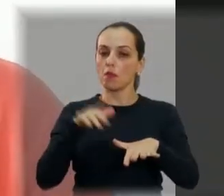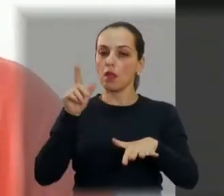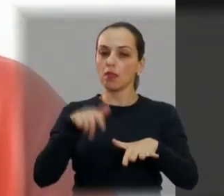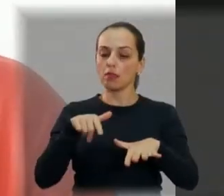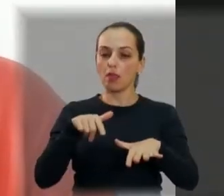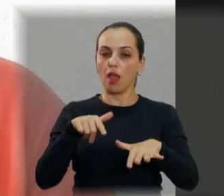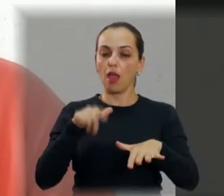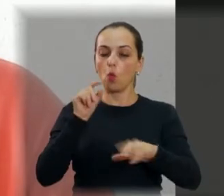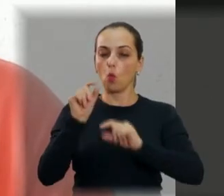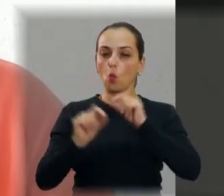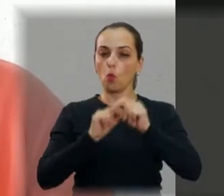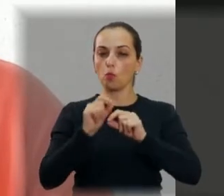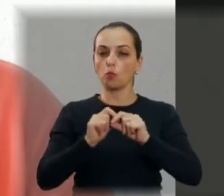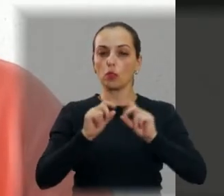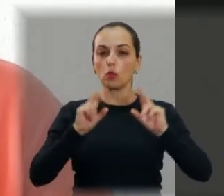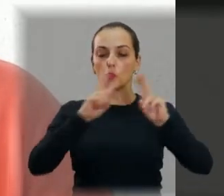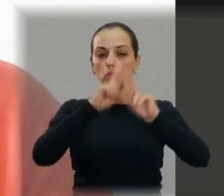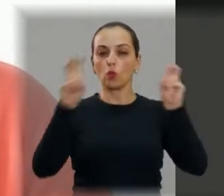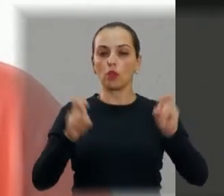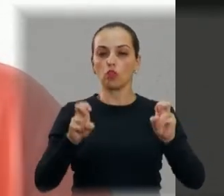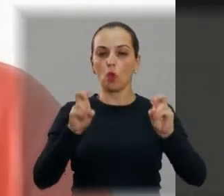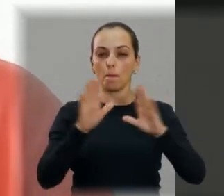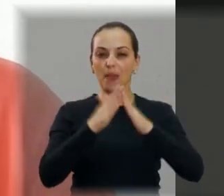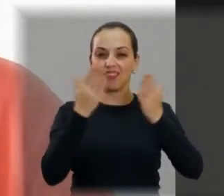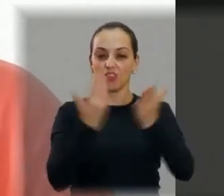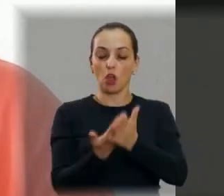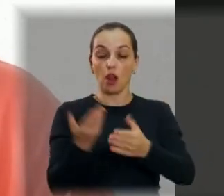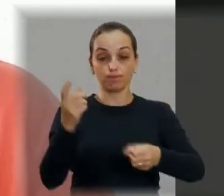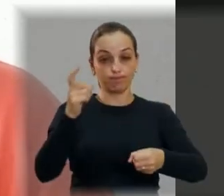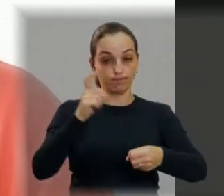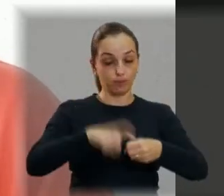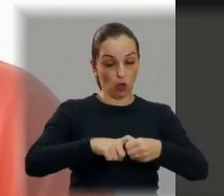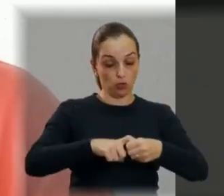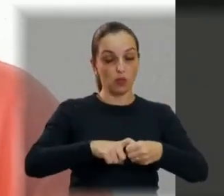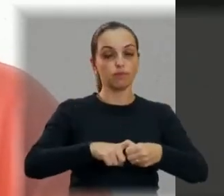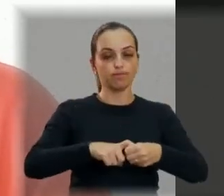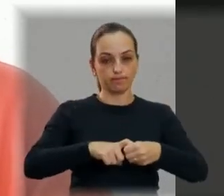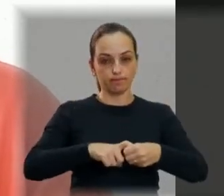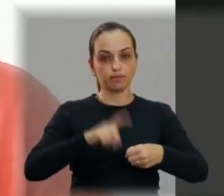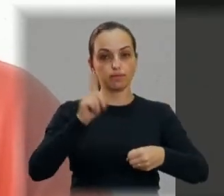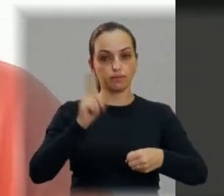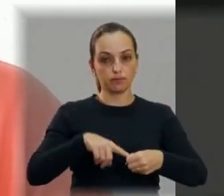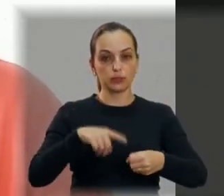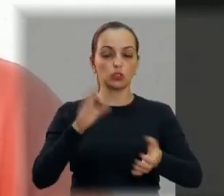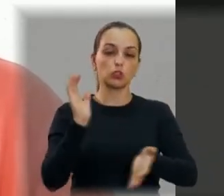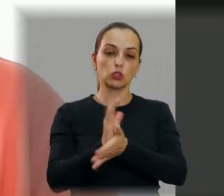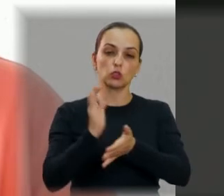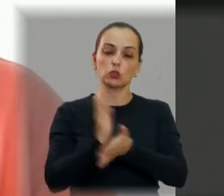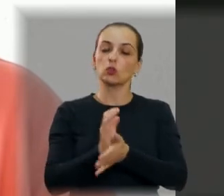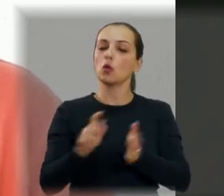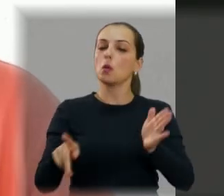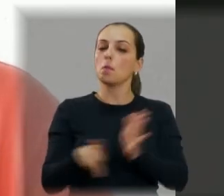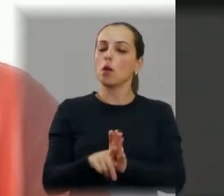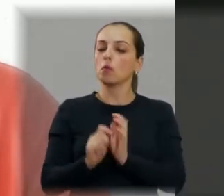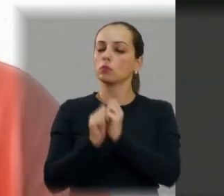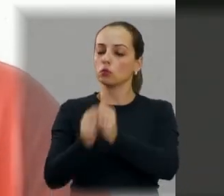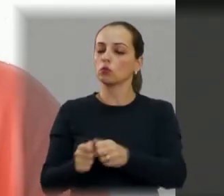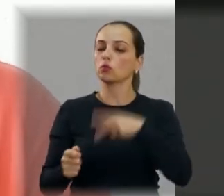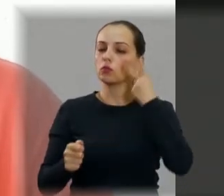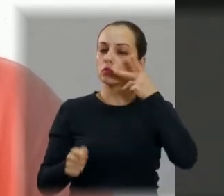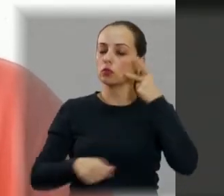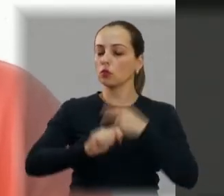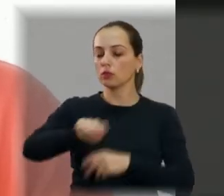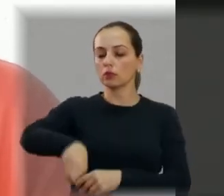comissão, para tratar do tema do volta às aulas. Foi uma audiência pública inédita, porque tanto o vereador Guilherme Bianco como a vereadora Fabíola